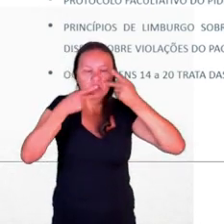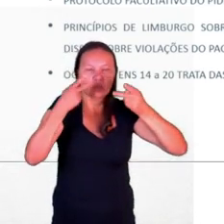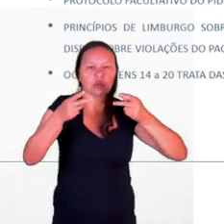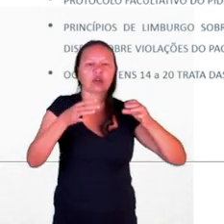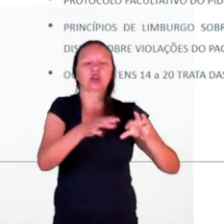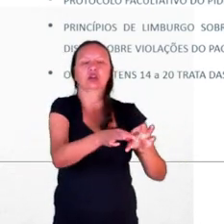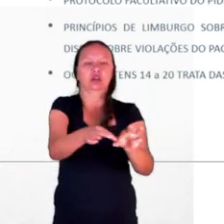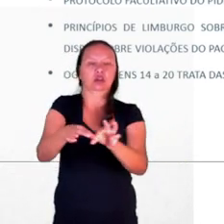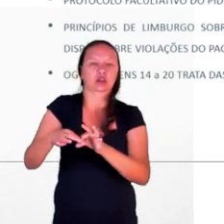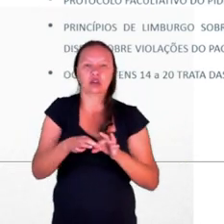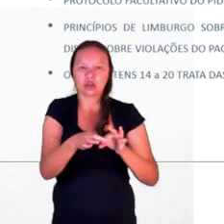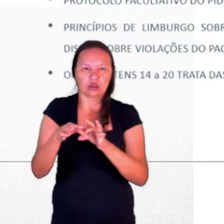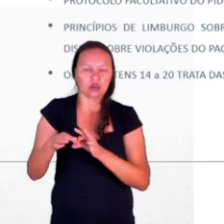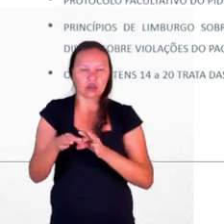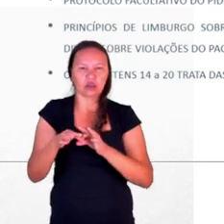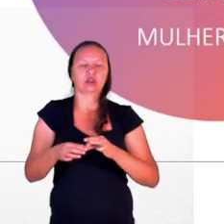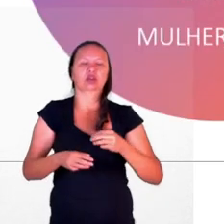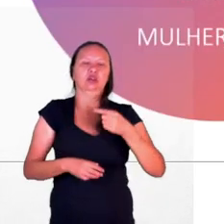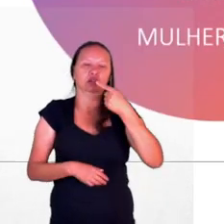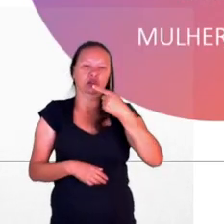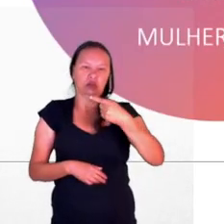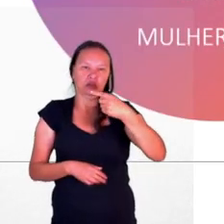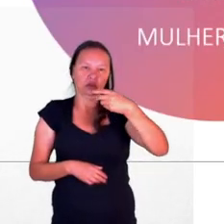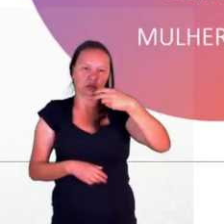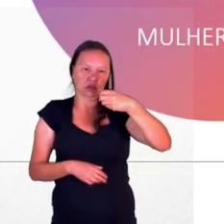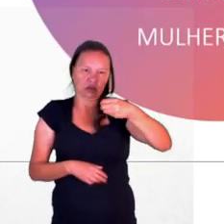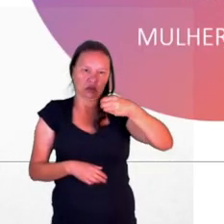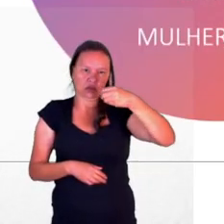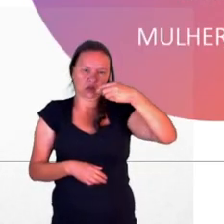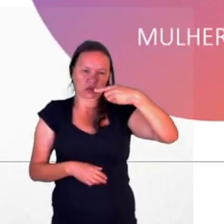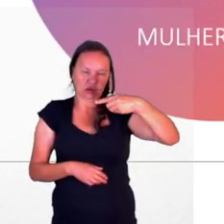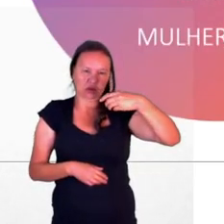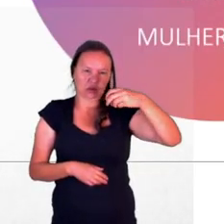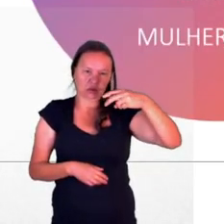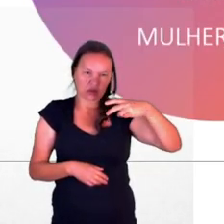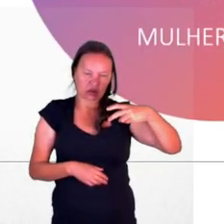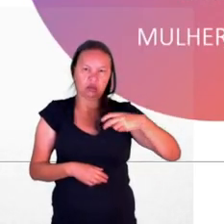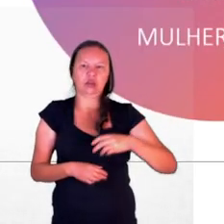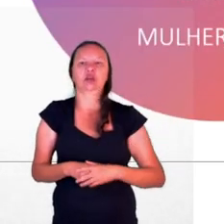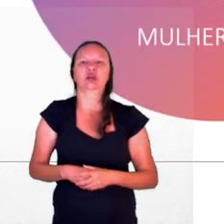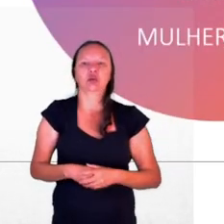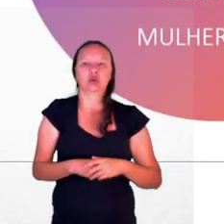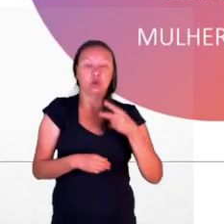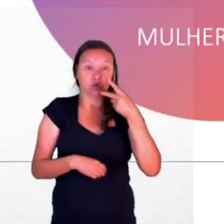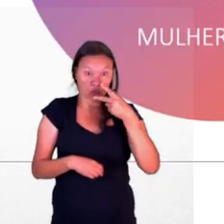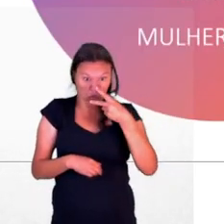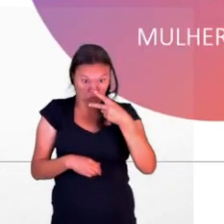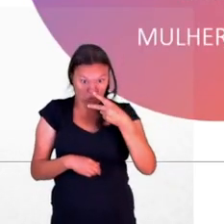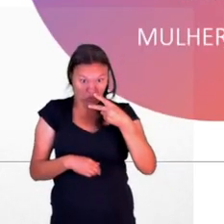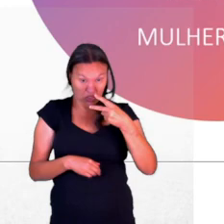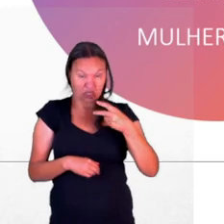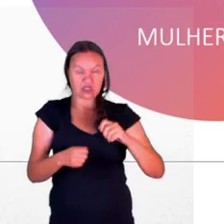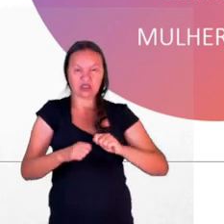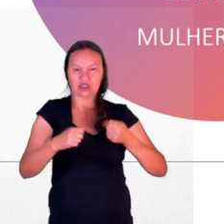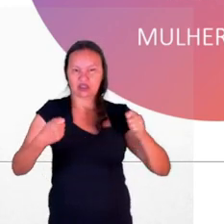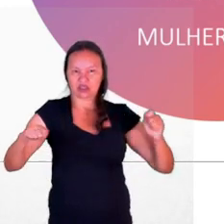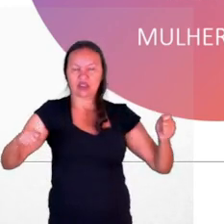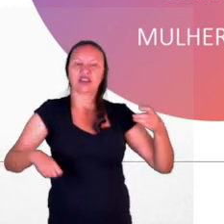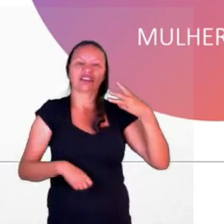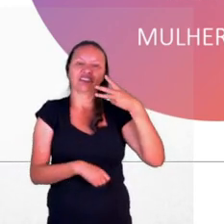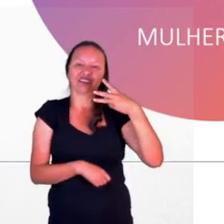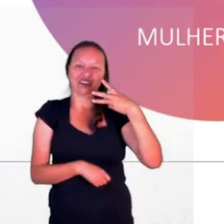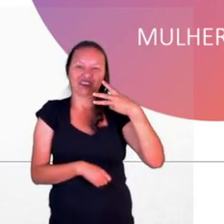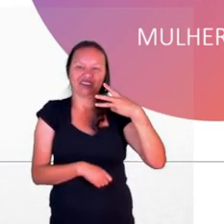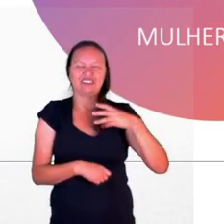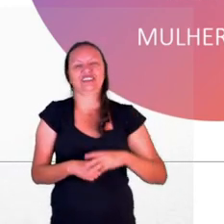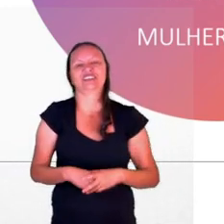orientação geral número 12 eh outros dois grandes são três tratados internacionais que